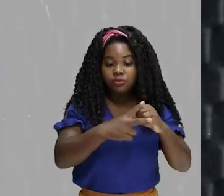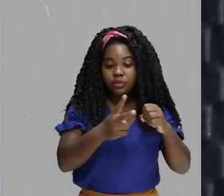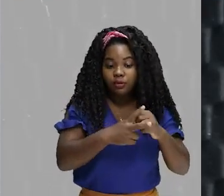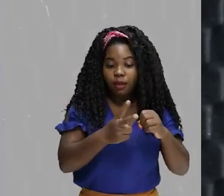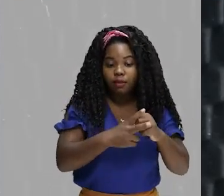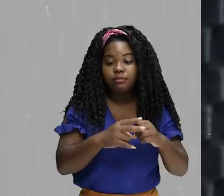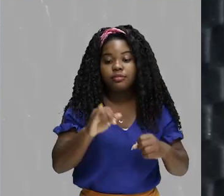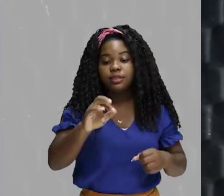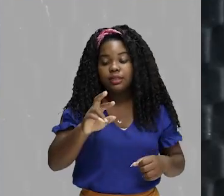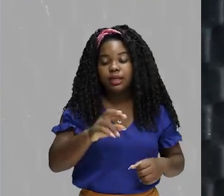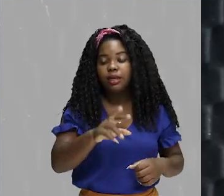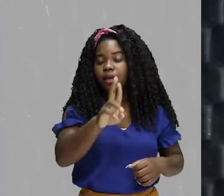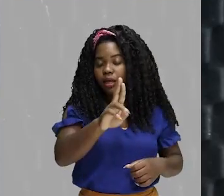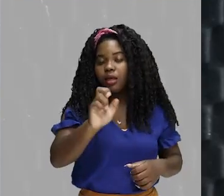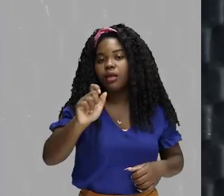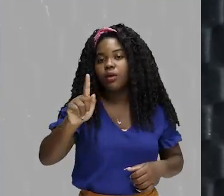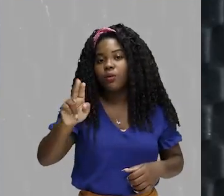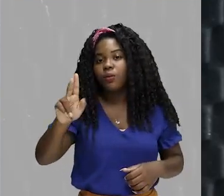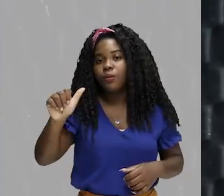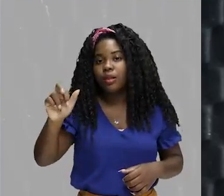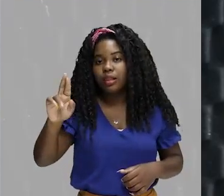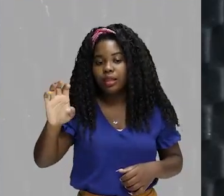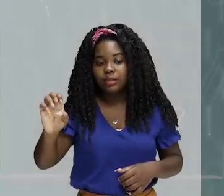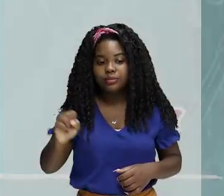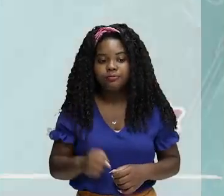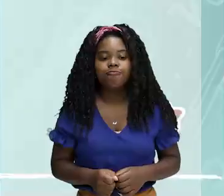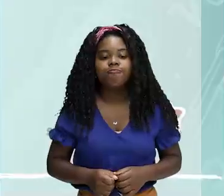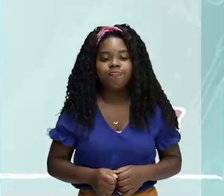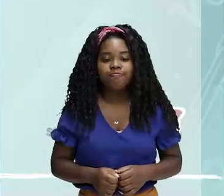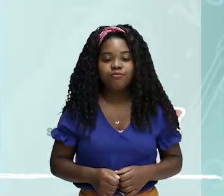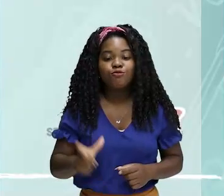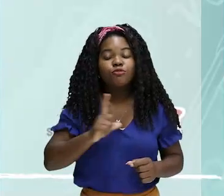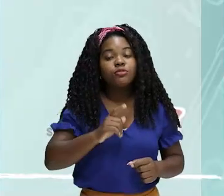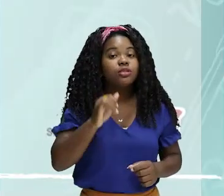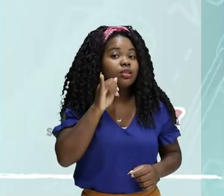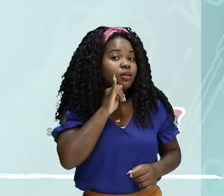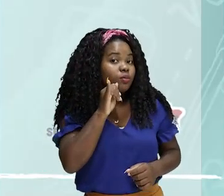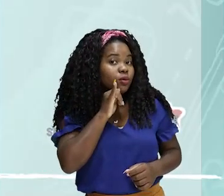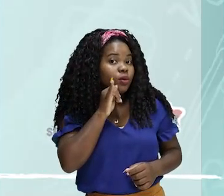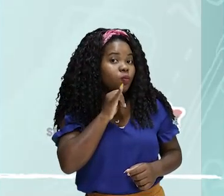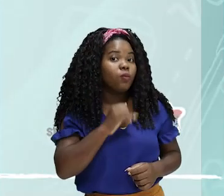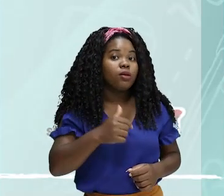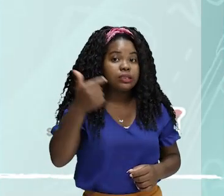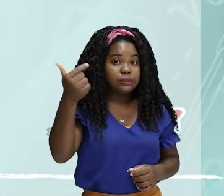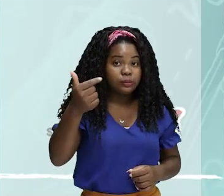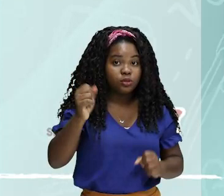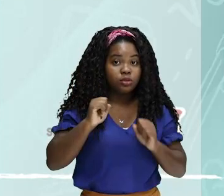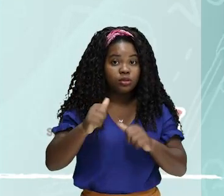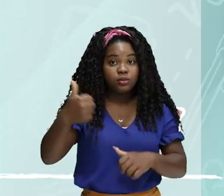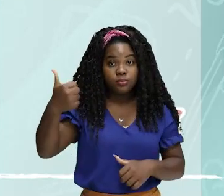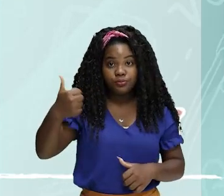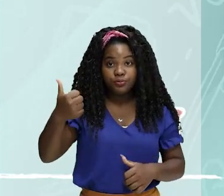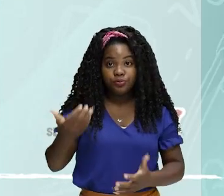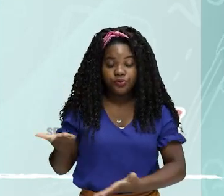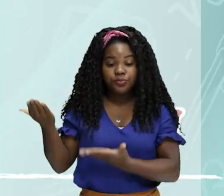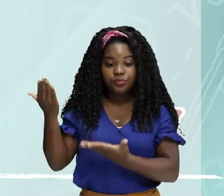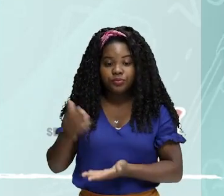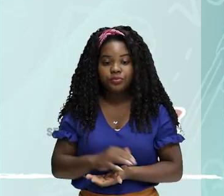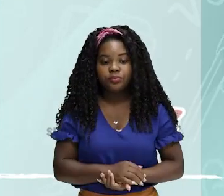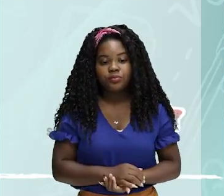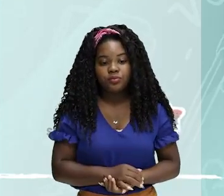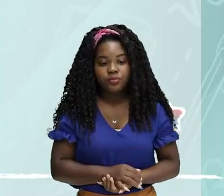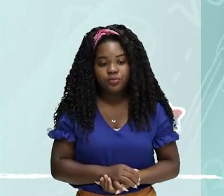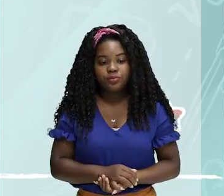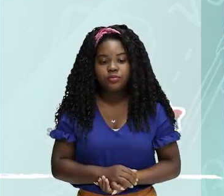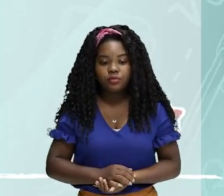falamos isso na aula de particípio, tá? Então, aqui eu tenho 2 exemplos. Creo que tu